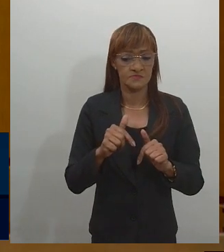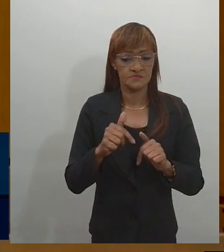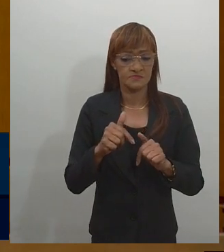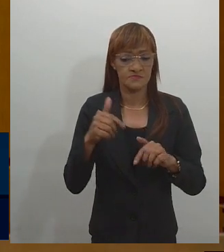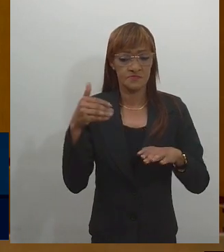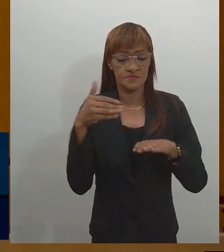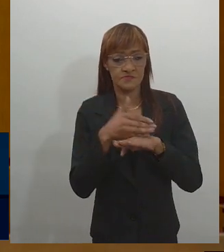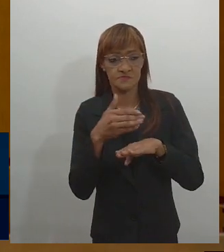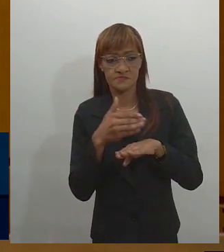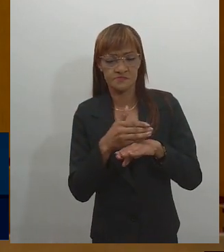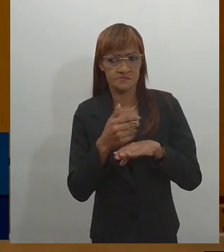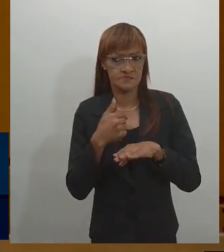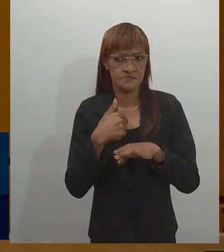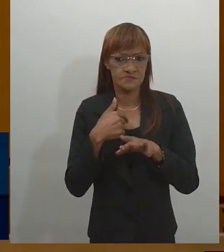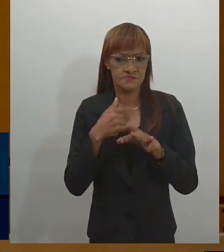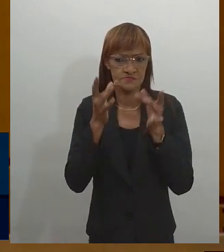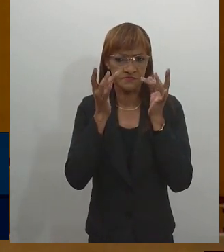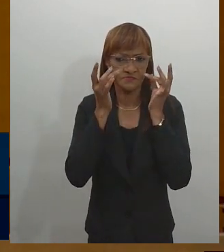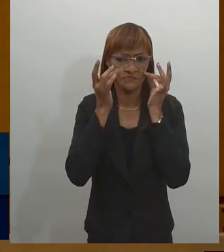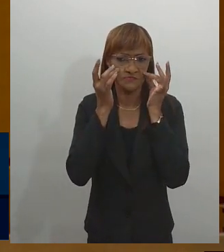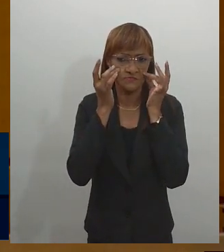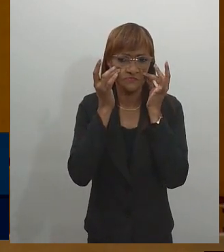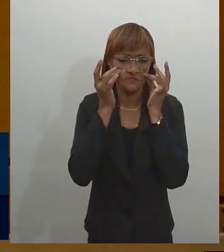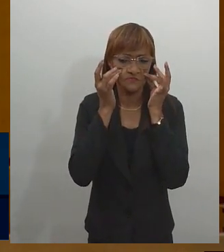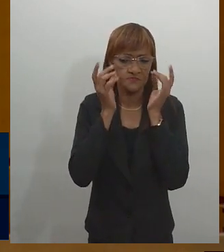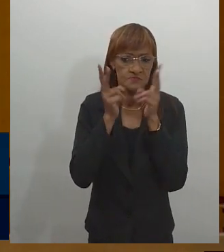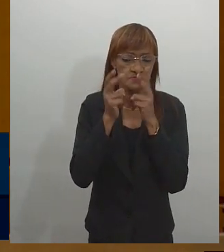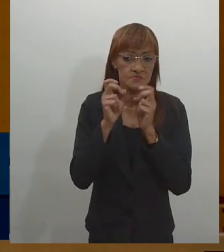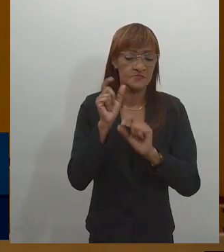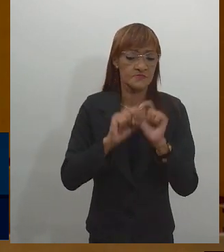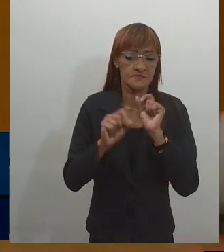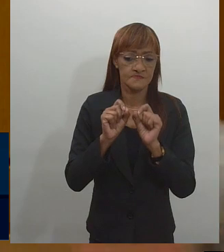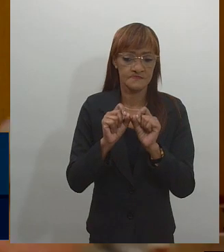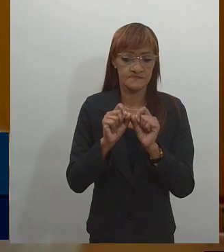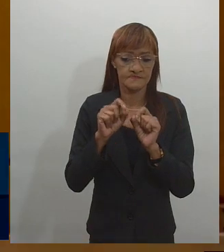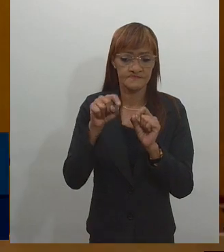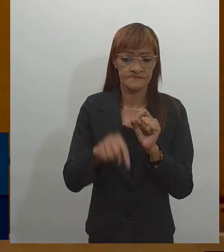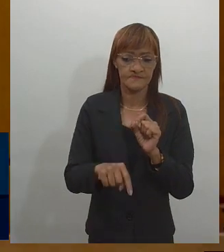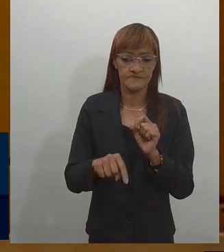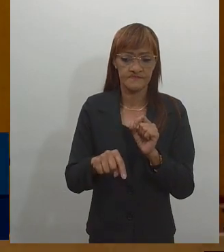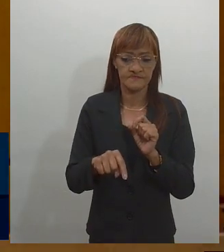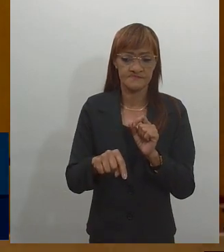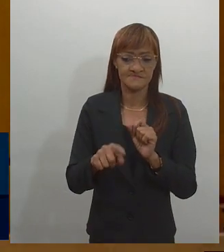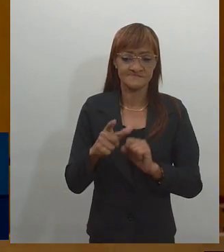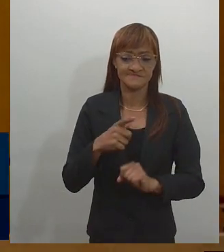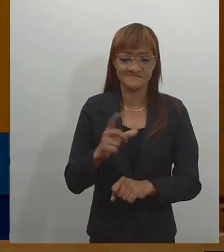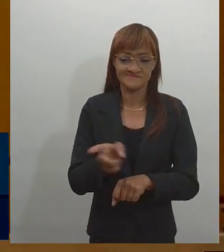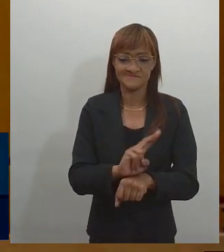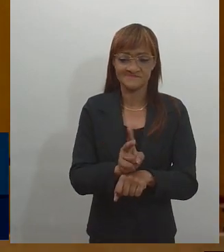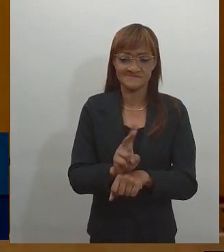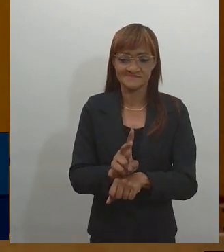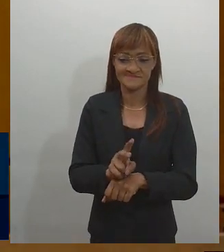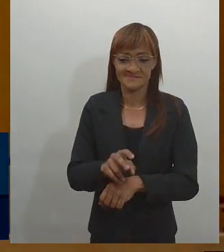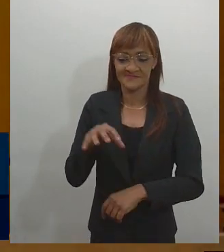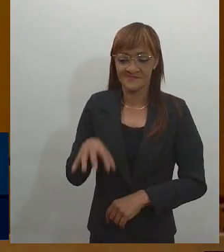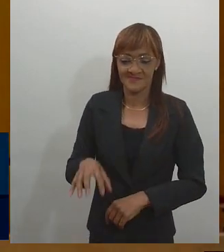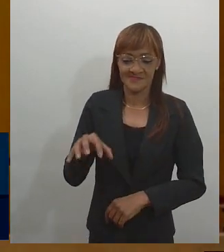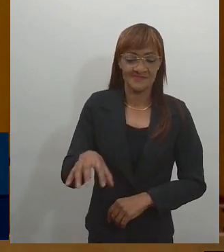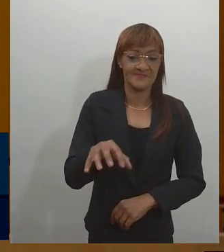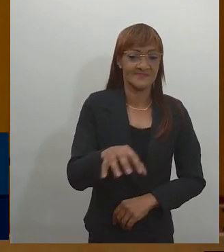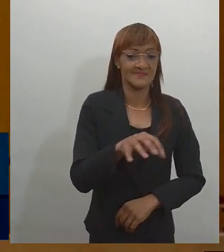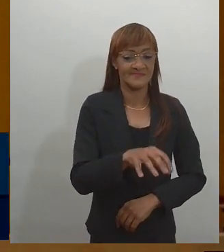Sergipe tem uma balança e um fiscal do fisco em cada rodovia de dia e de